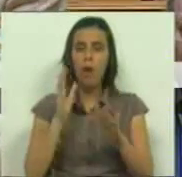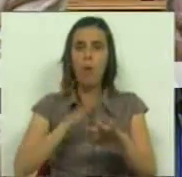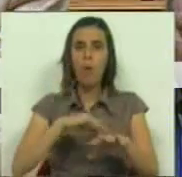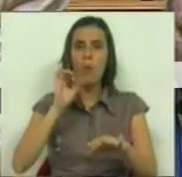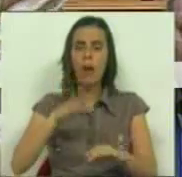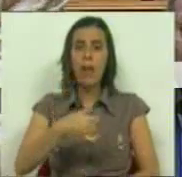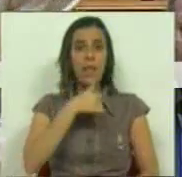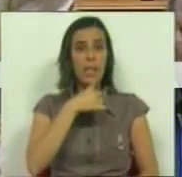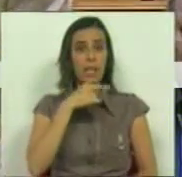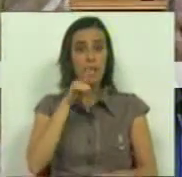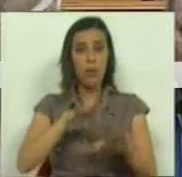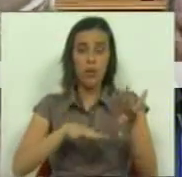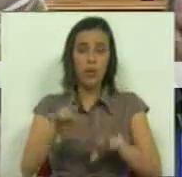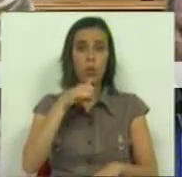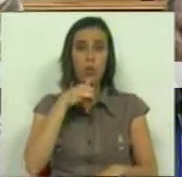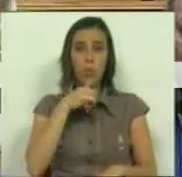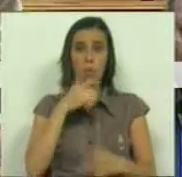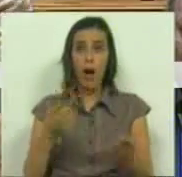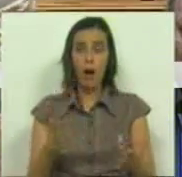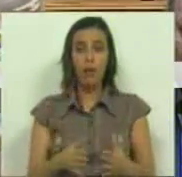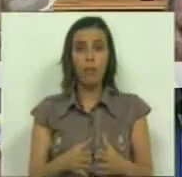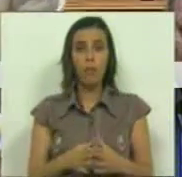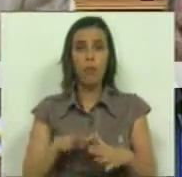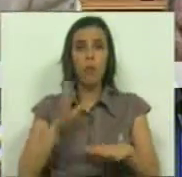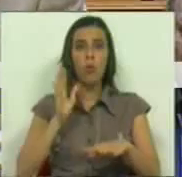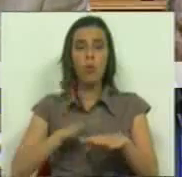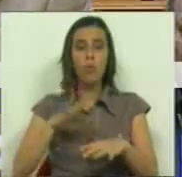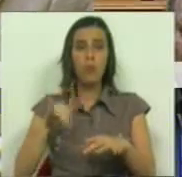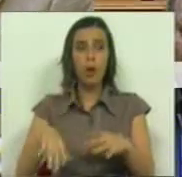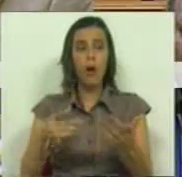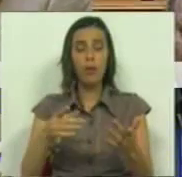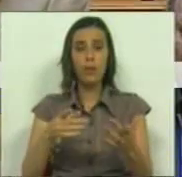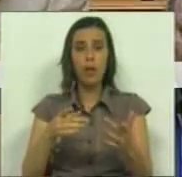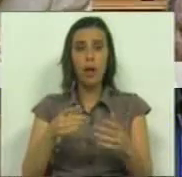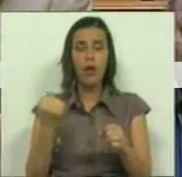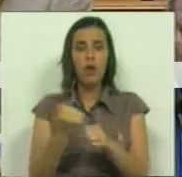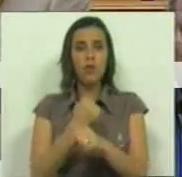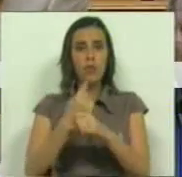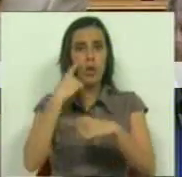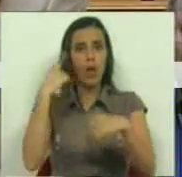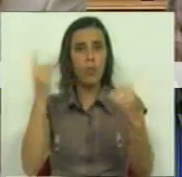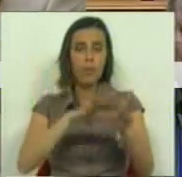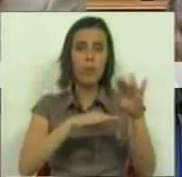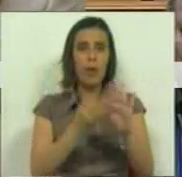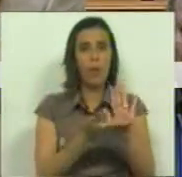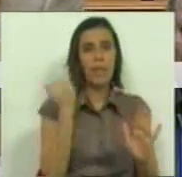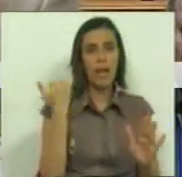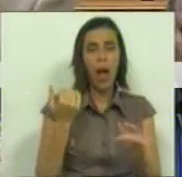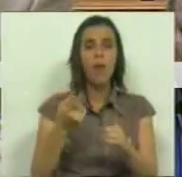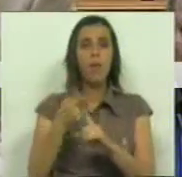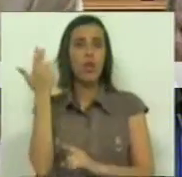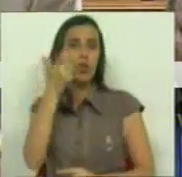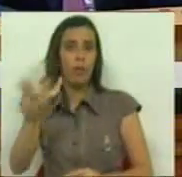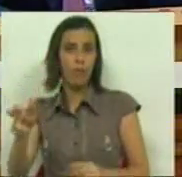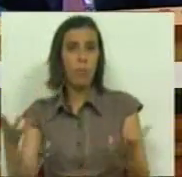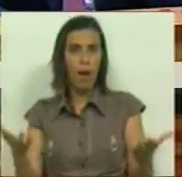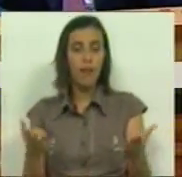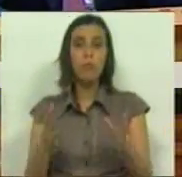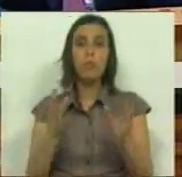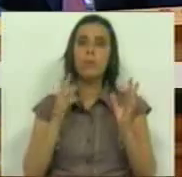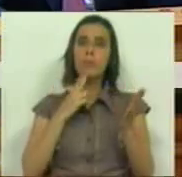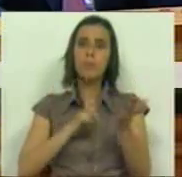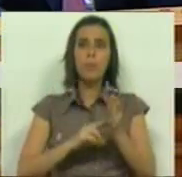propósito da decisão que eles tomaram acerca do calote aos funcionários públicos e aos reformados.